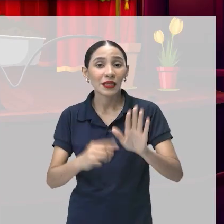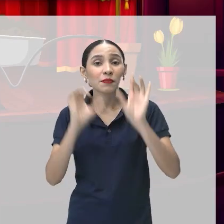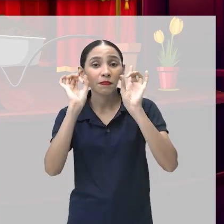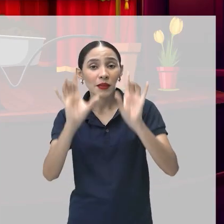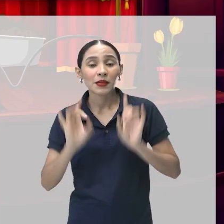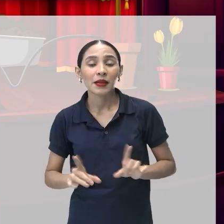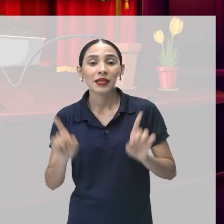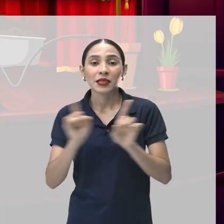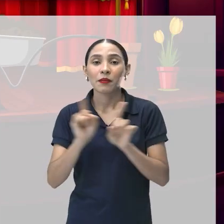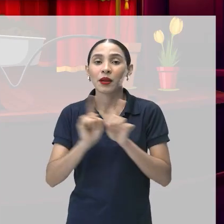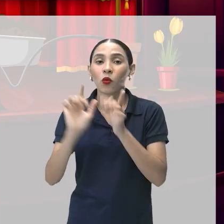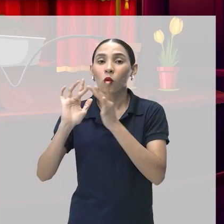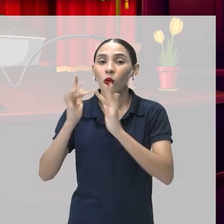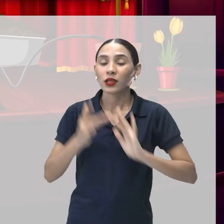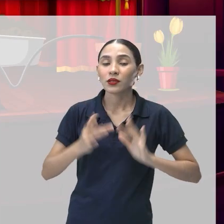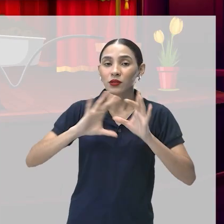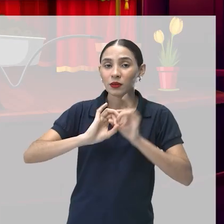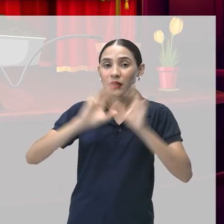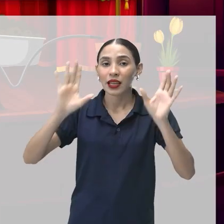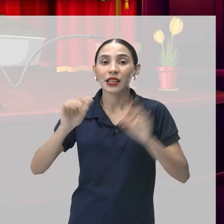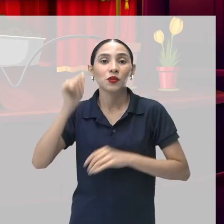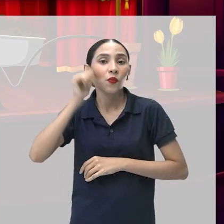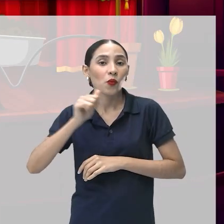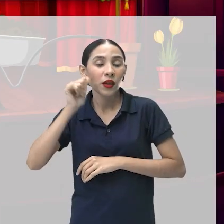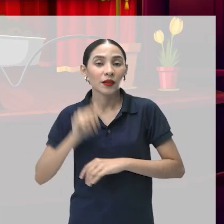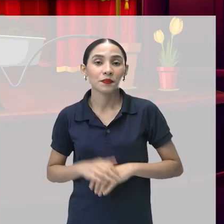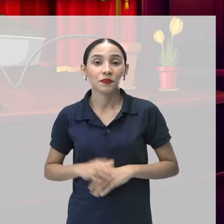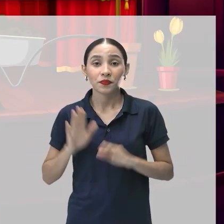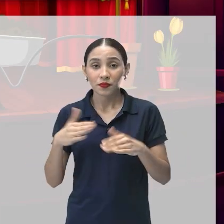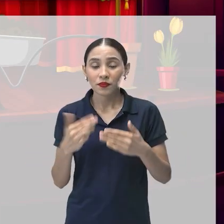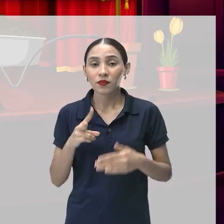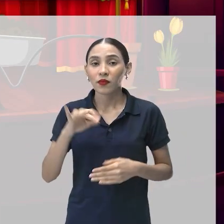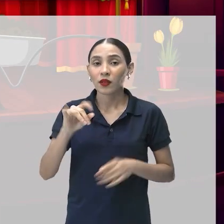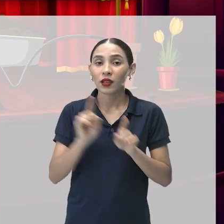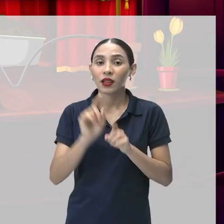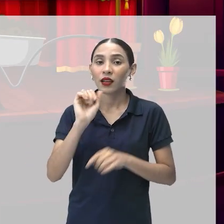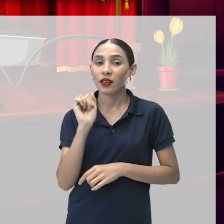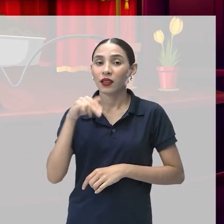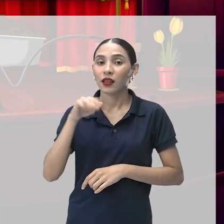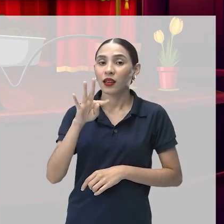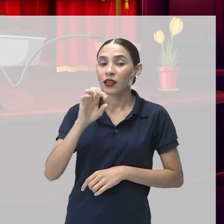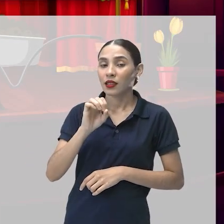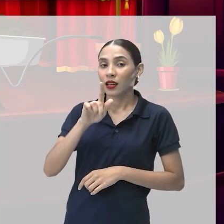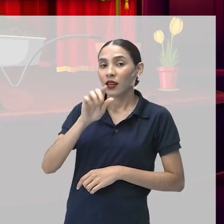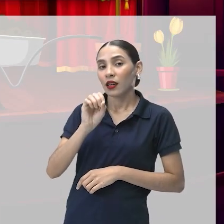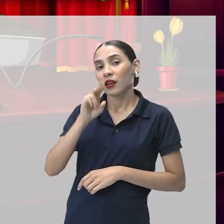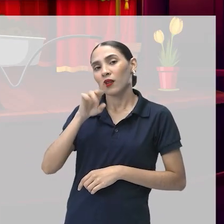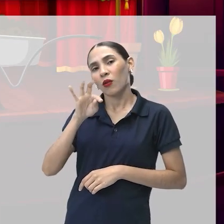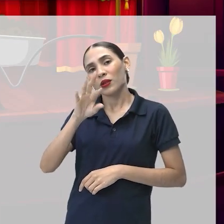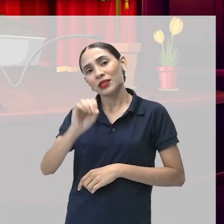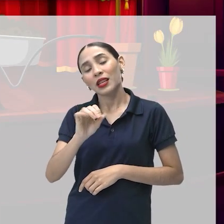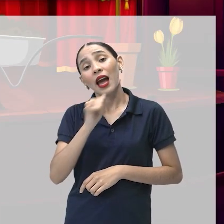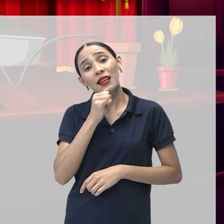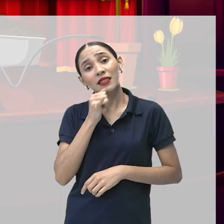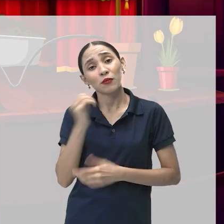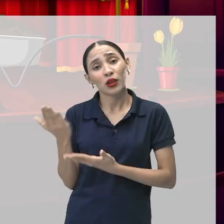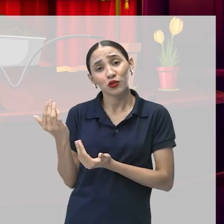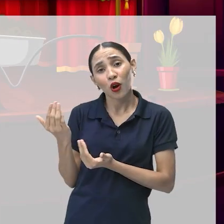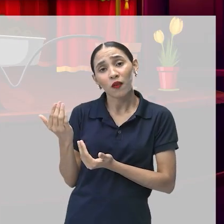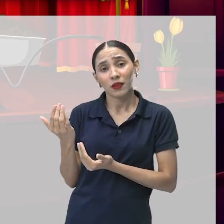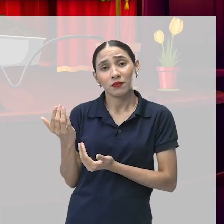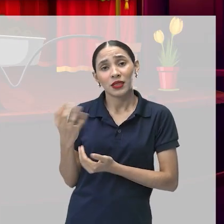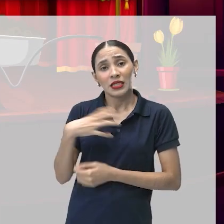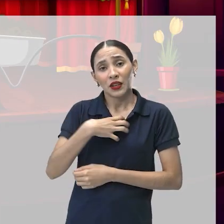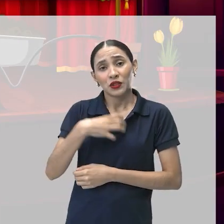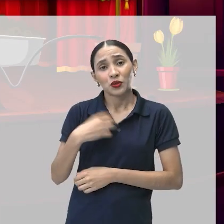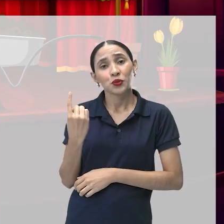especialmente no contexto da liberdade feminina. Então ele vai ser o antagonista. De repente ela se sente só, ela quer um